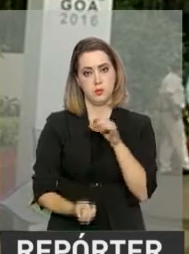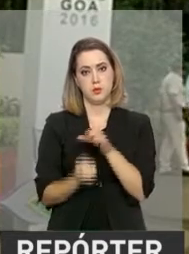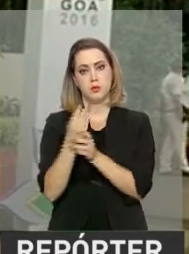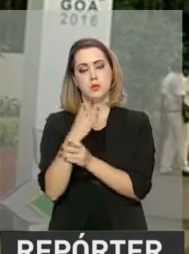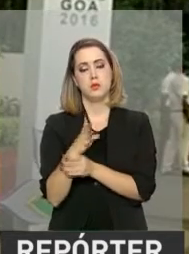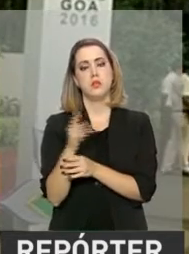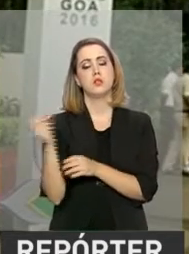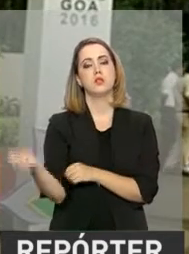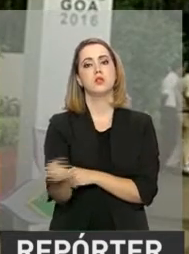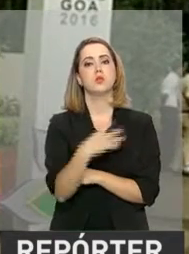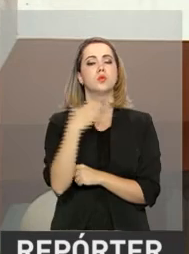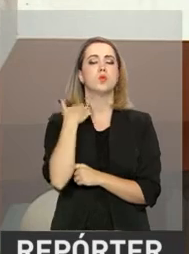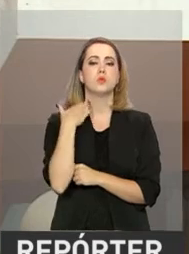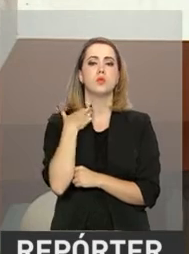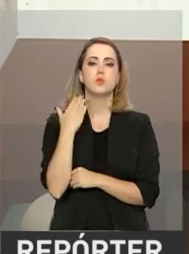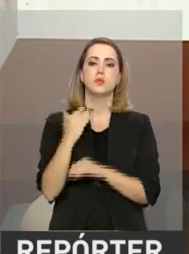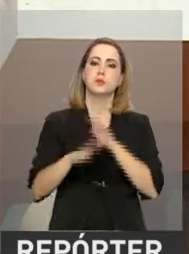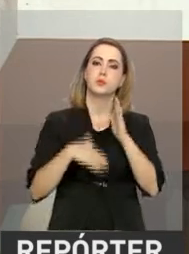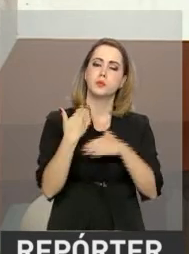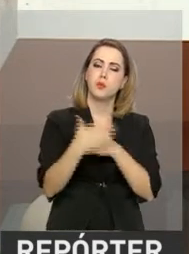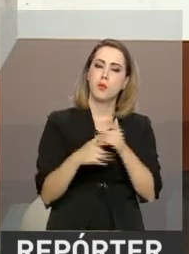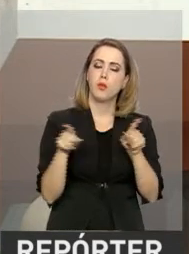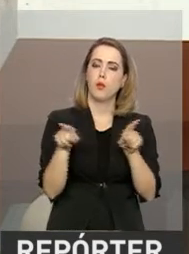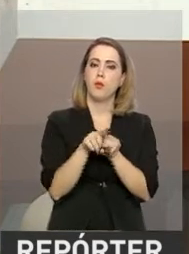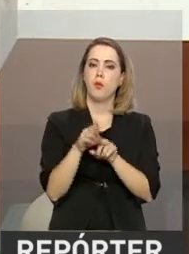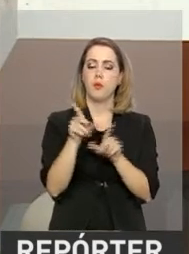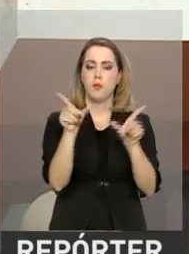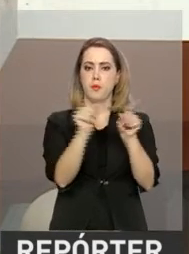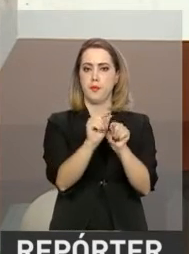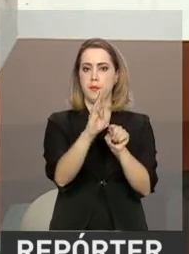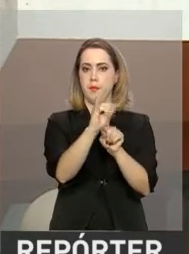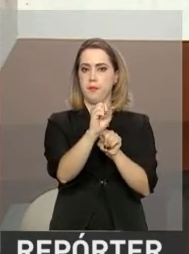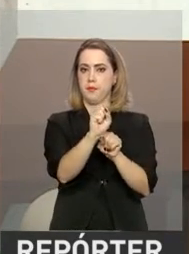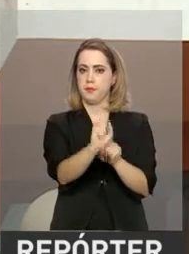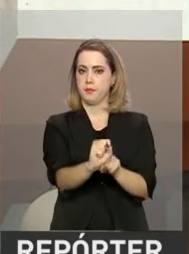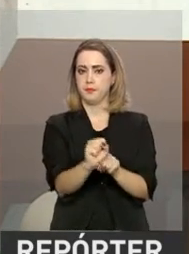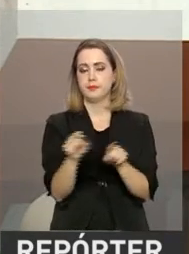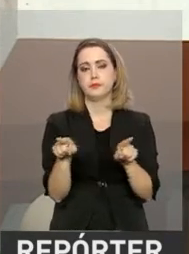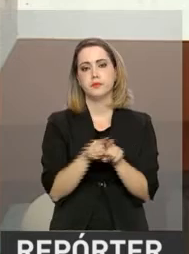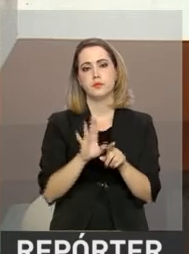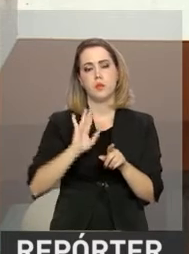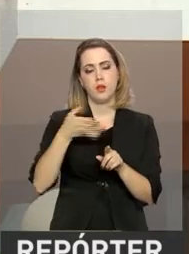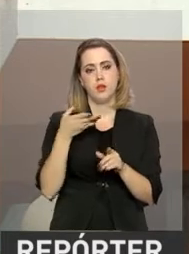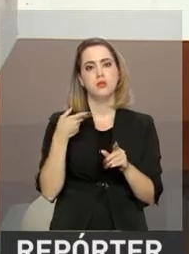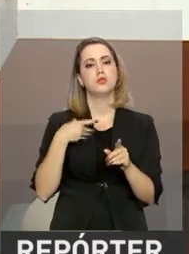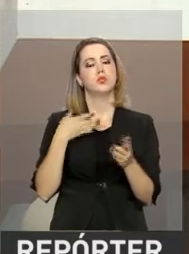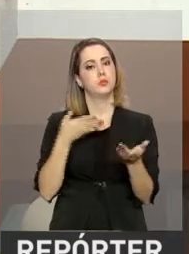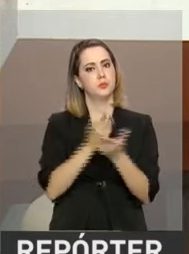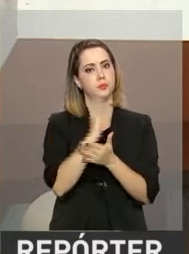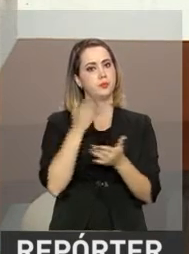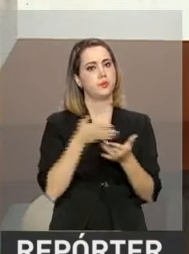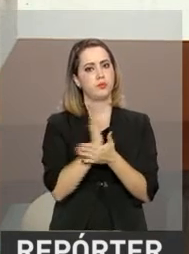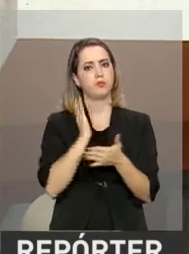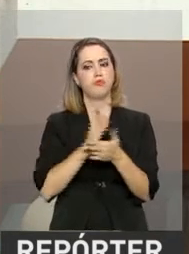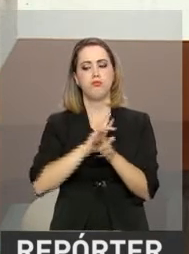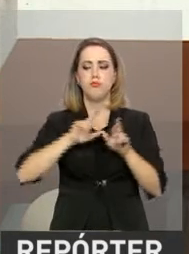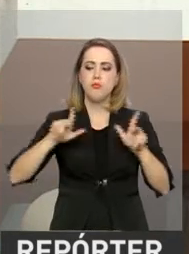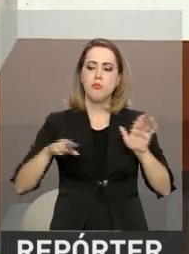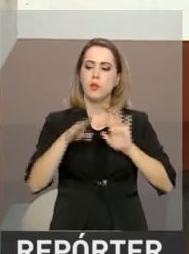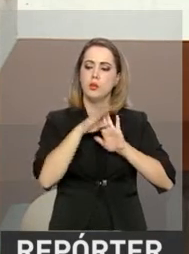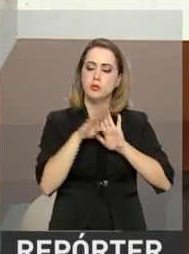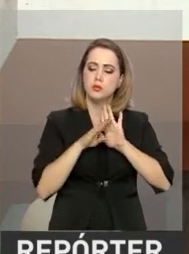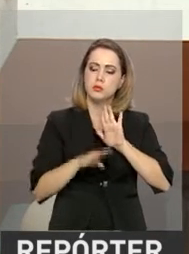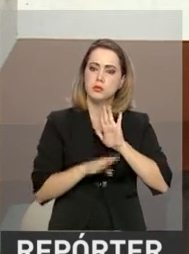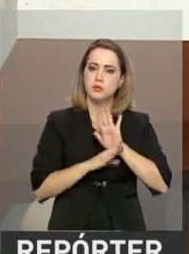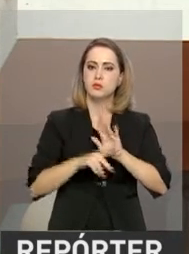novo Banco de Desenvolvimento, também conhecido como Banco dos BRICS, que já aprovou projetos de energia eólica em todos os países. O presidente Michel